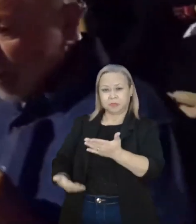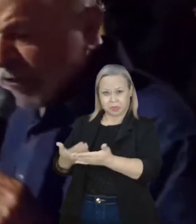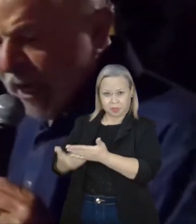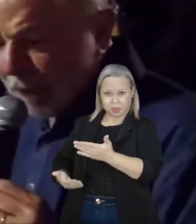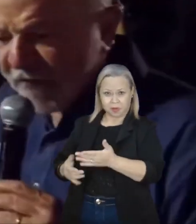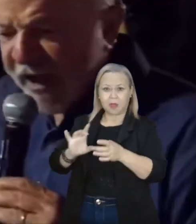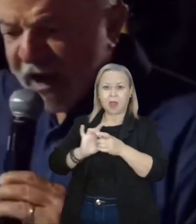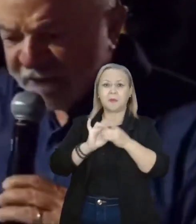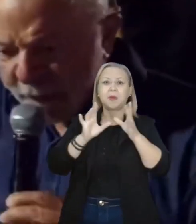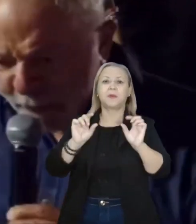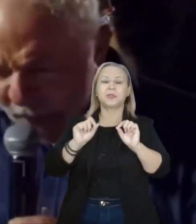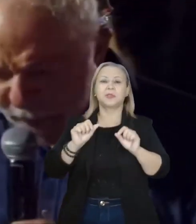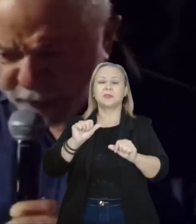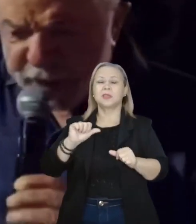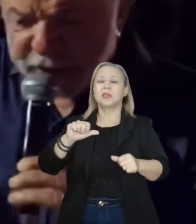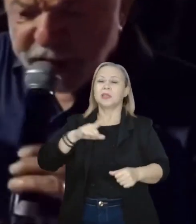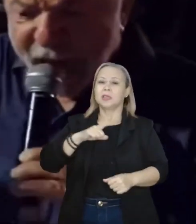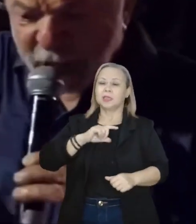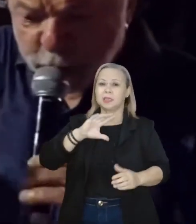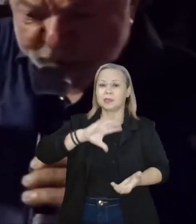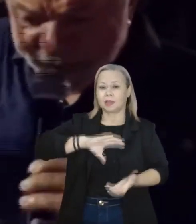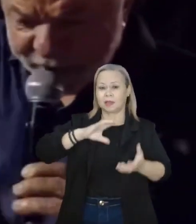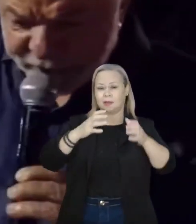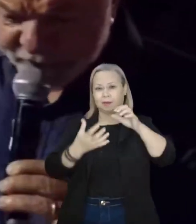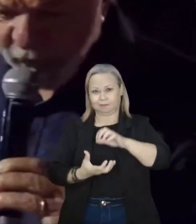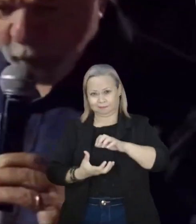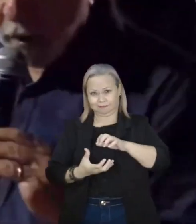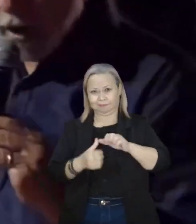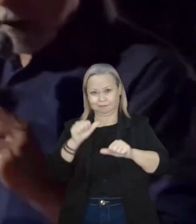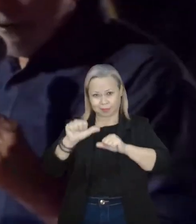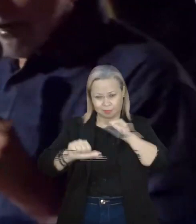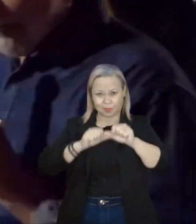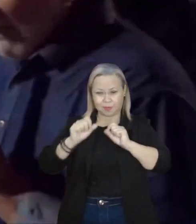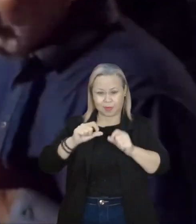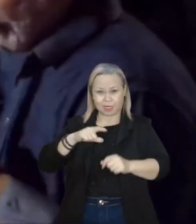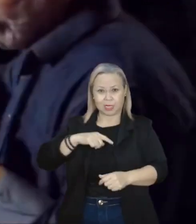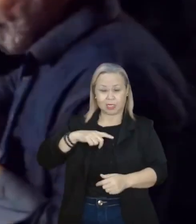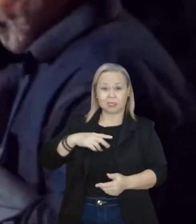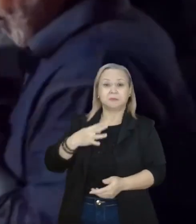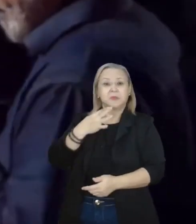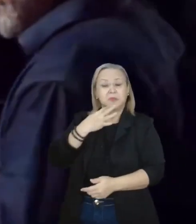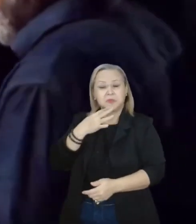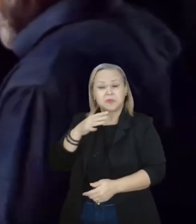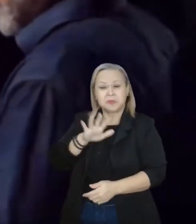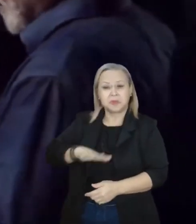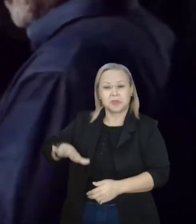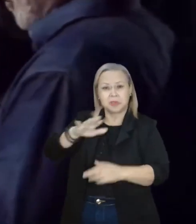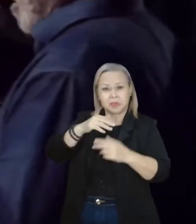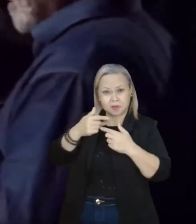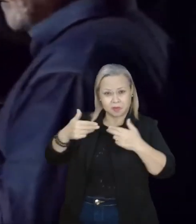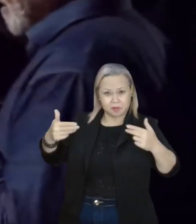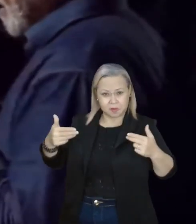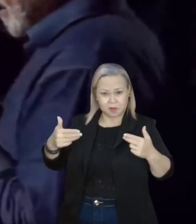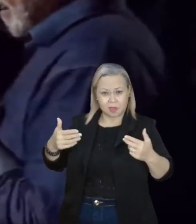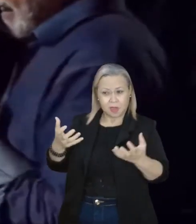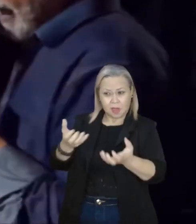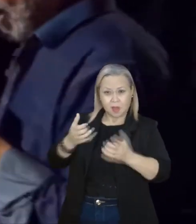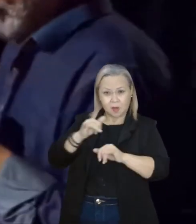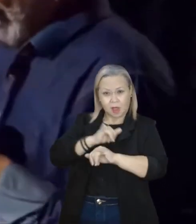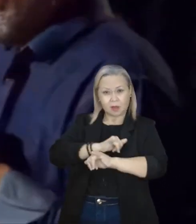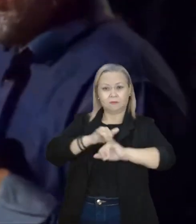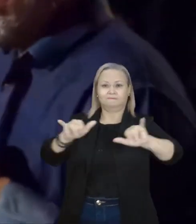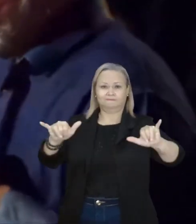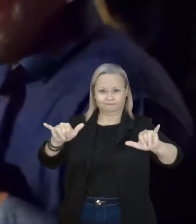que haja uma transição para que a gente tome conhecimento das coisas. Eu quero dizer para